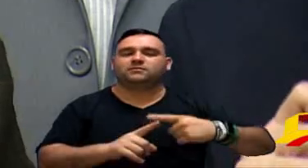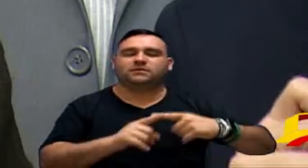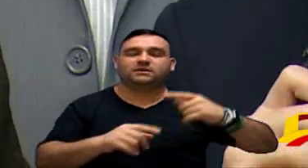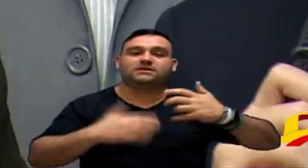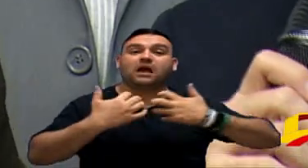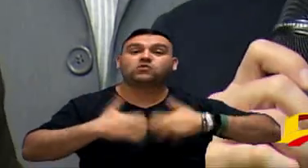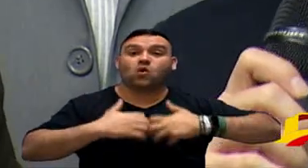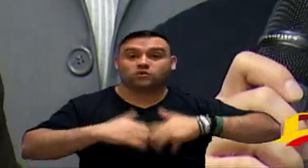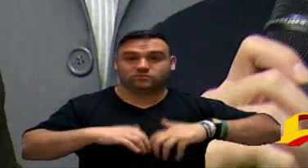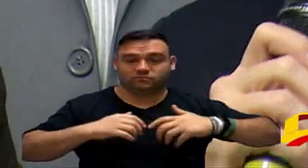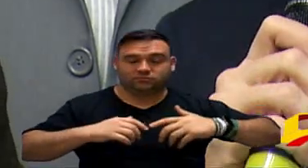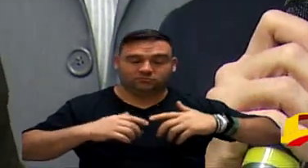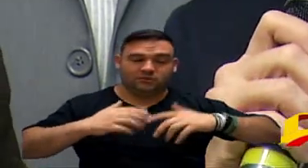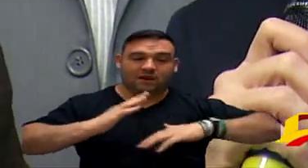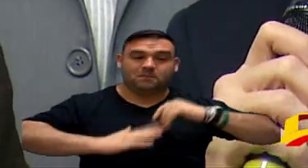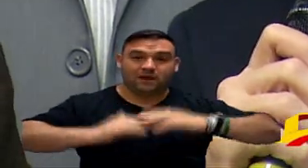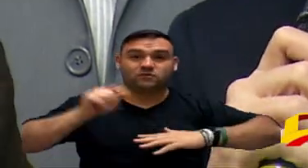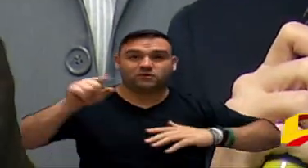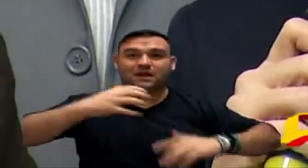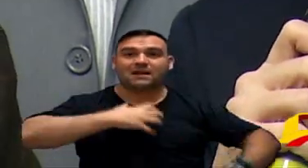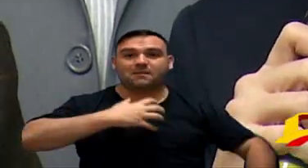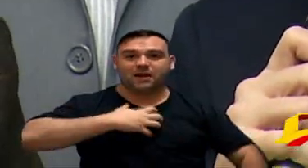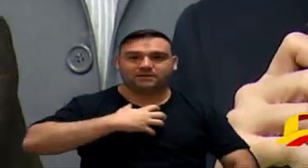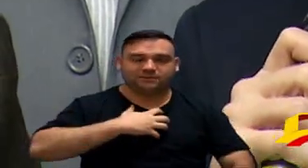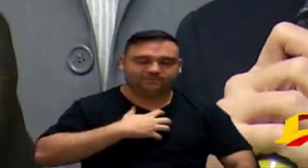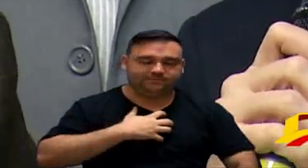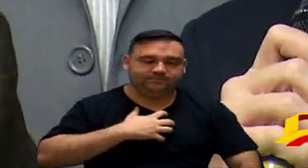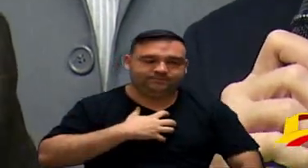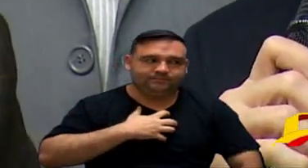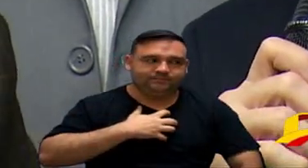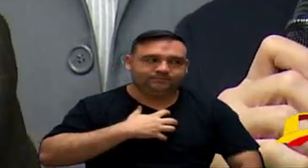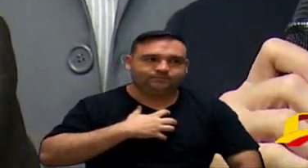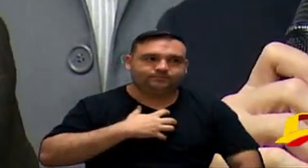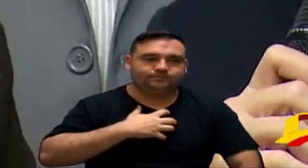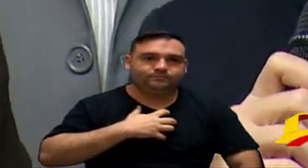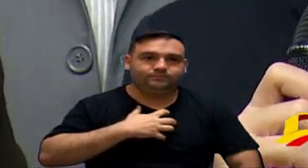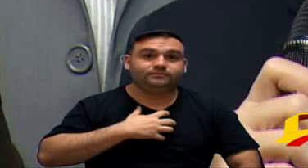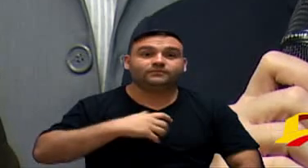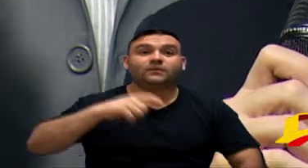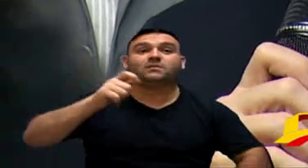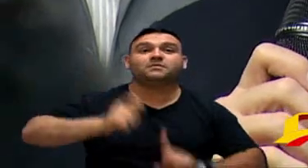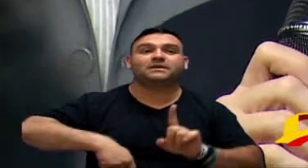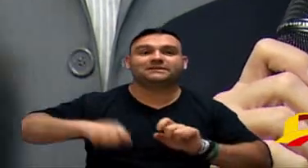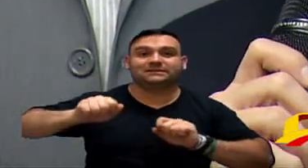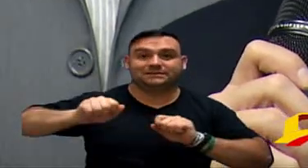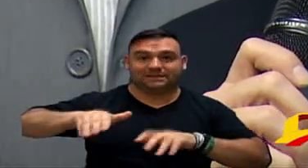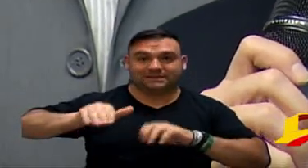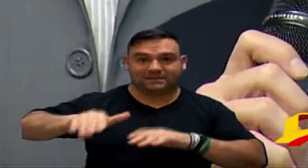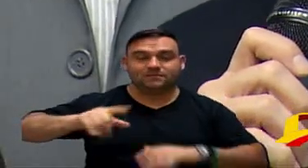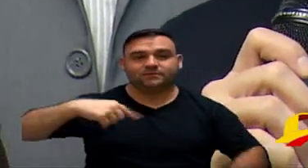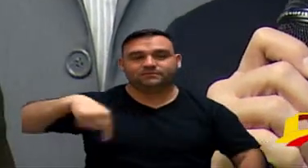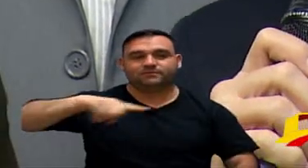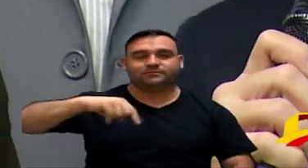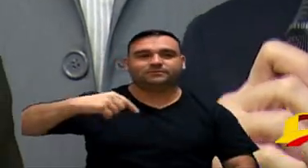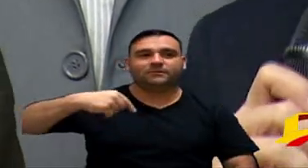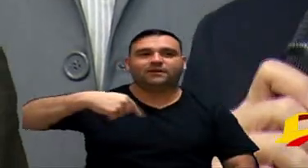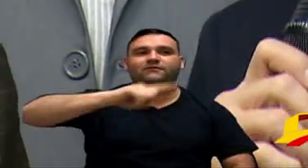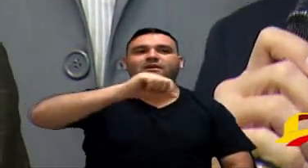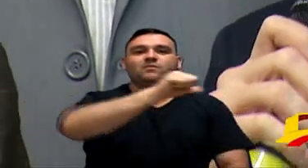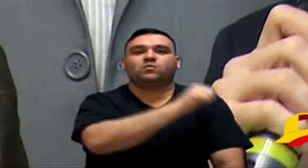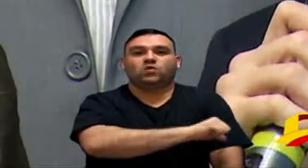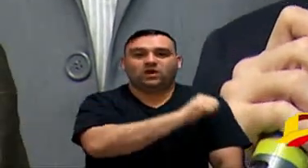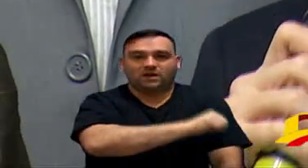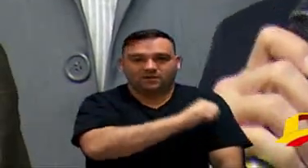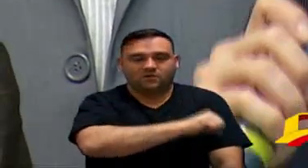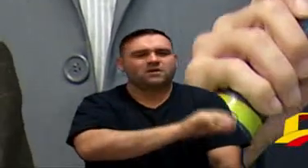na uma unidade da USP na Bahia e agora em no mês 9 em setembro nós vamos para o Rio de Janeiro